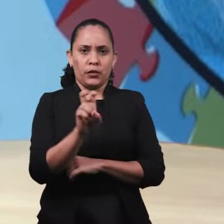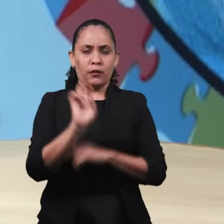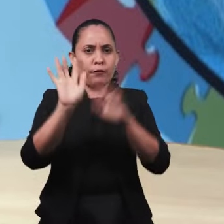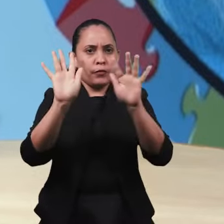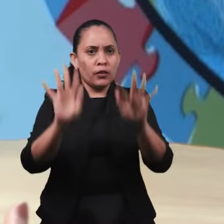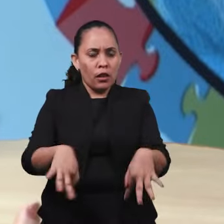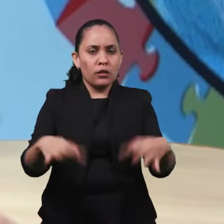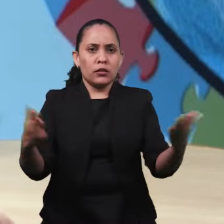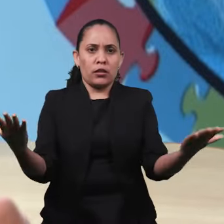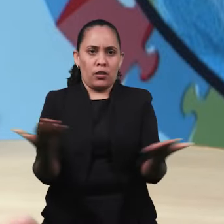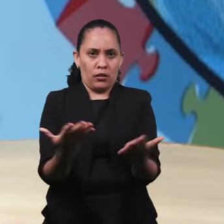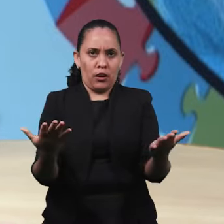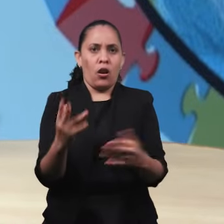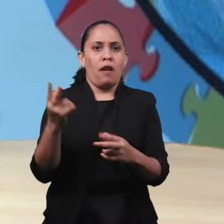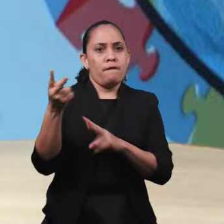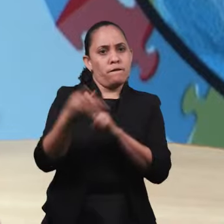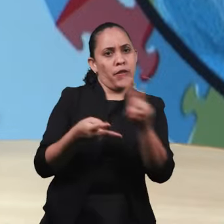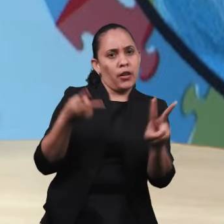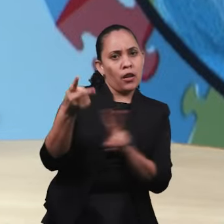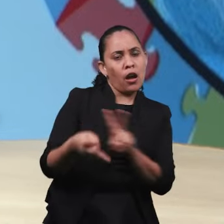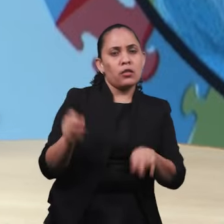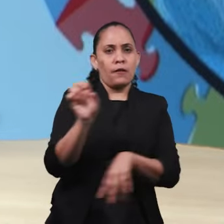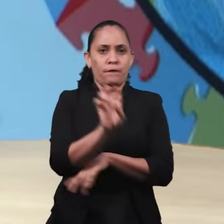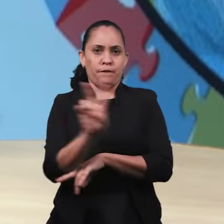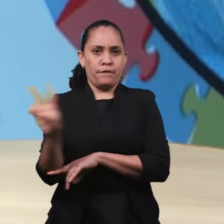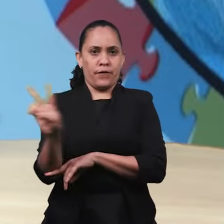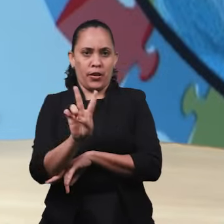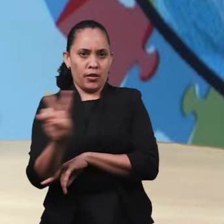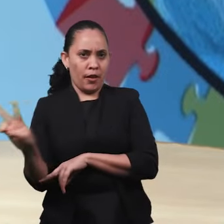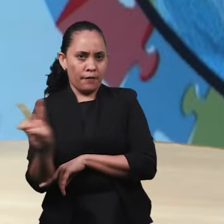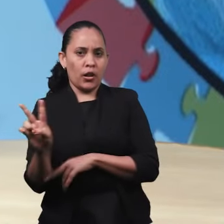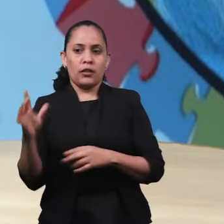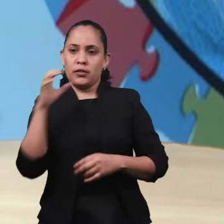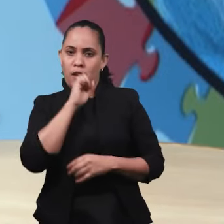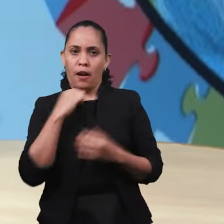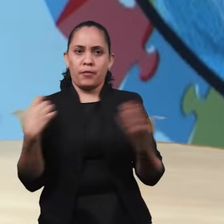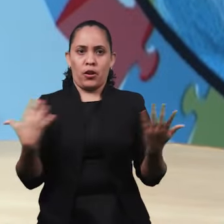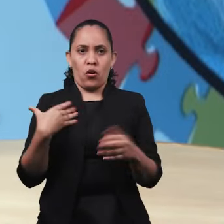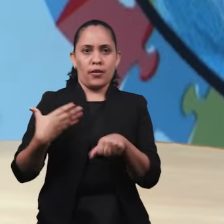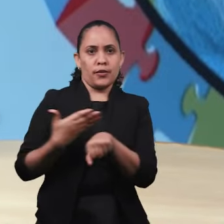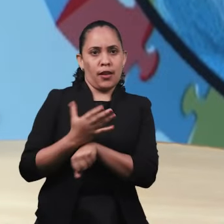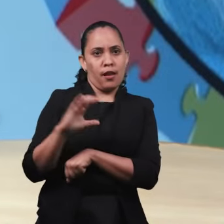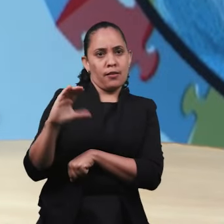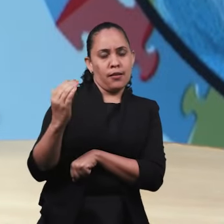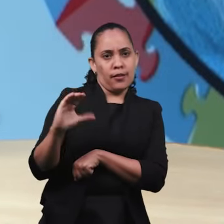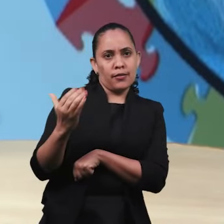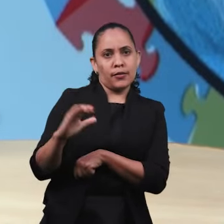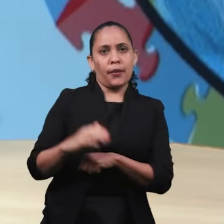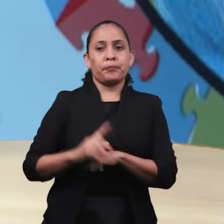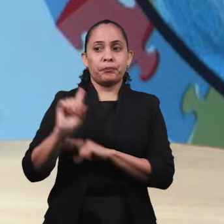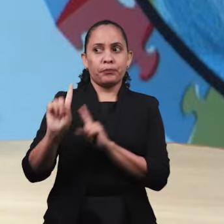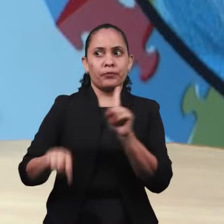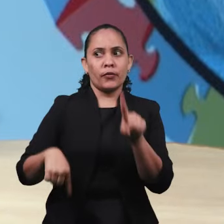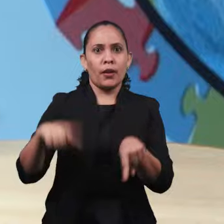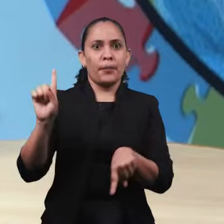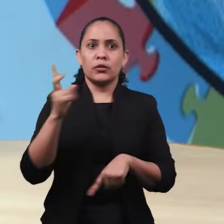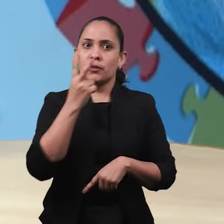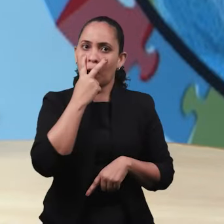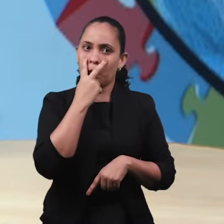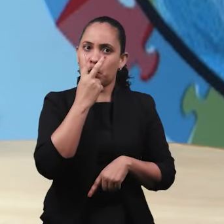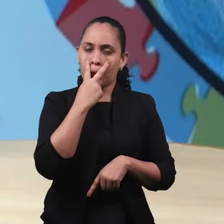2025. Uhum. Encerramos há pouco tempo Viana, Vila Velha, esse sábado Serra e Cariacica, daqui a